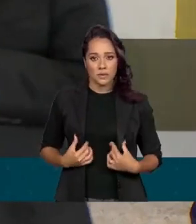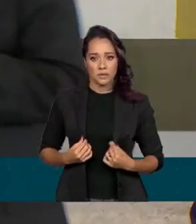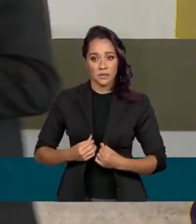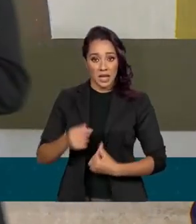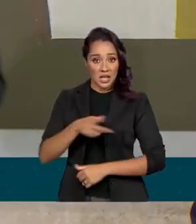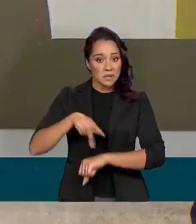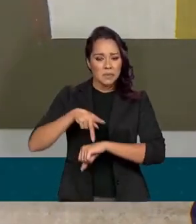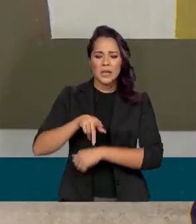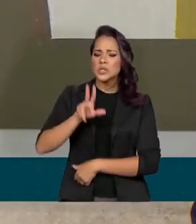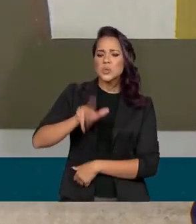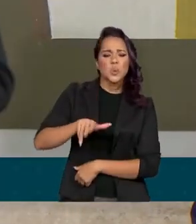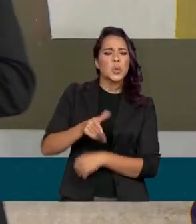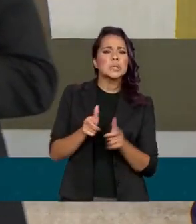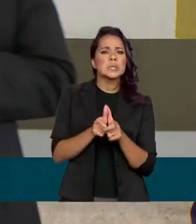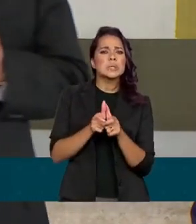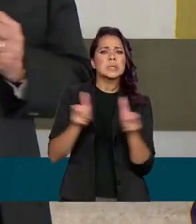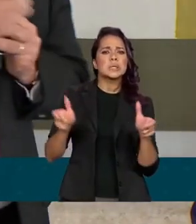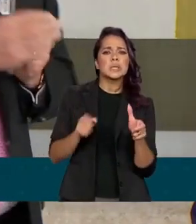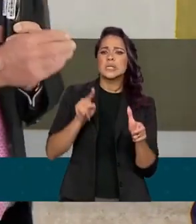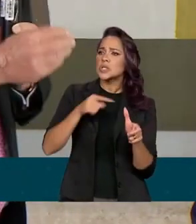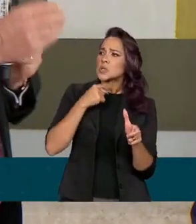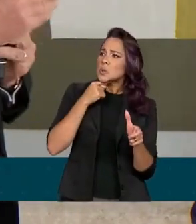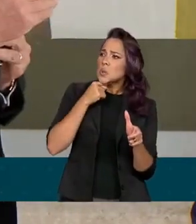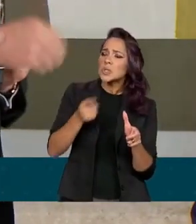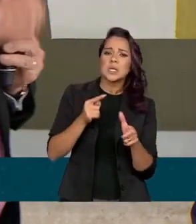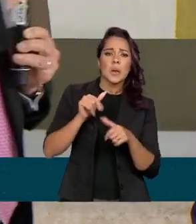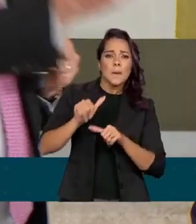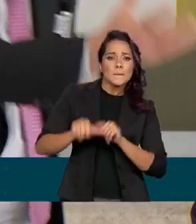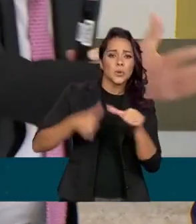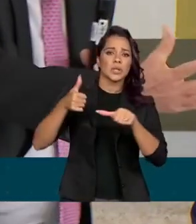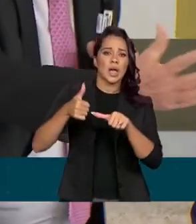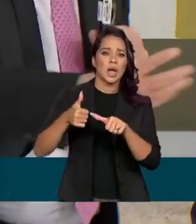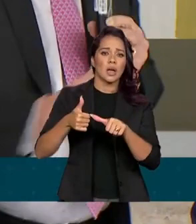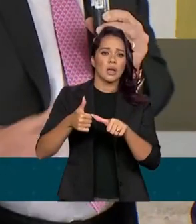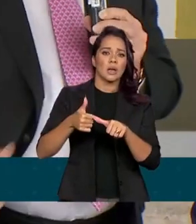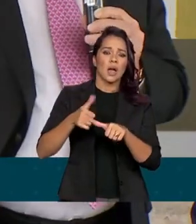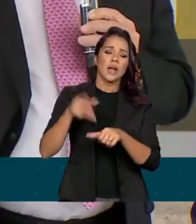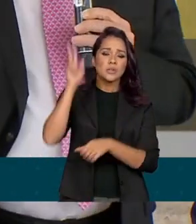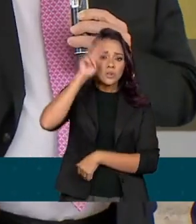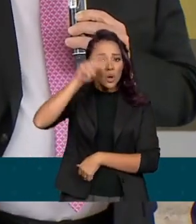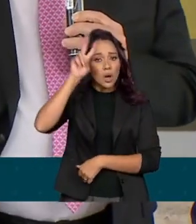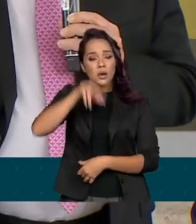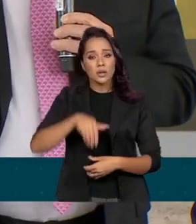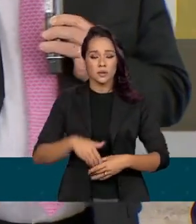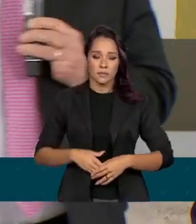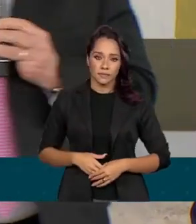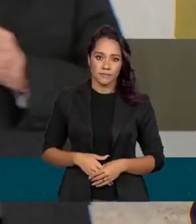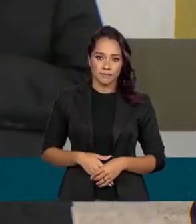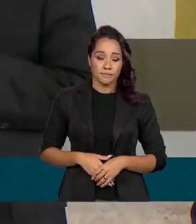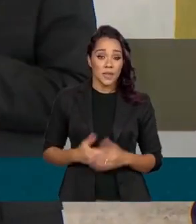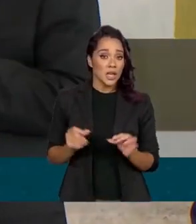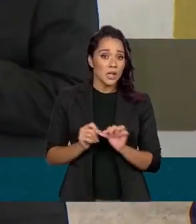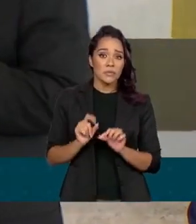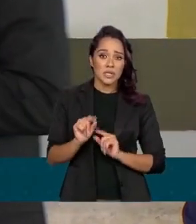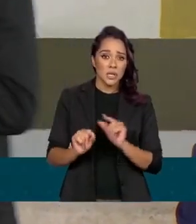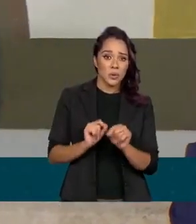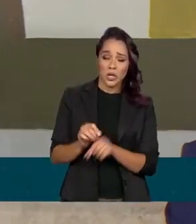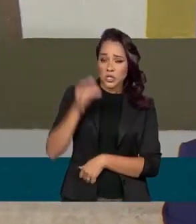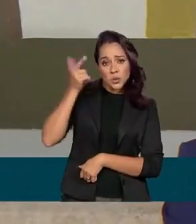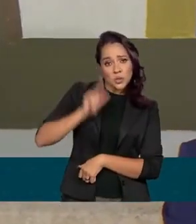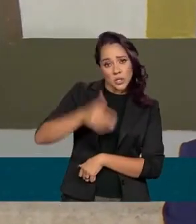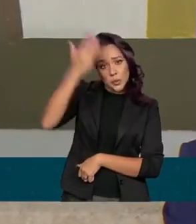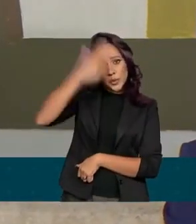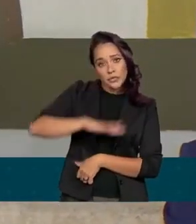Esse país nunca será grande se a gente não virar essa página da história e fazer o que nós